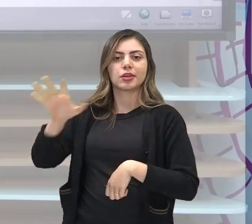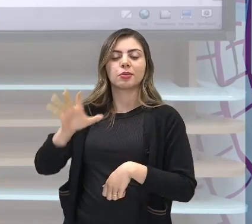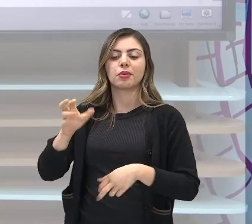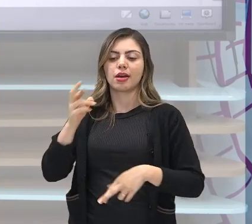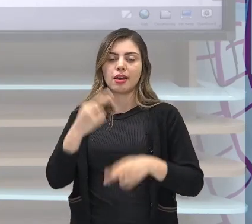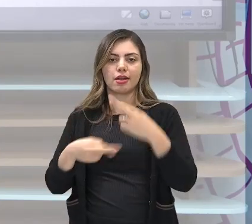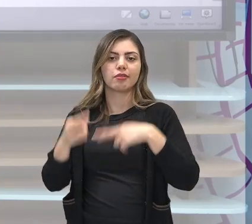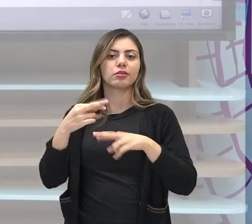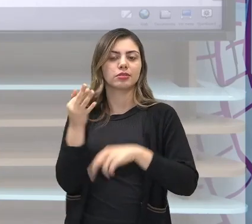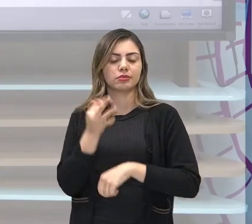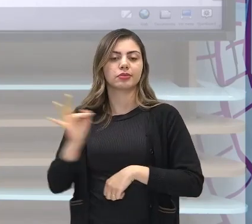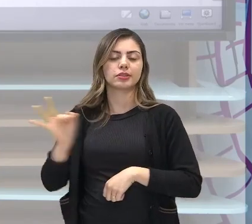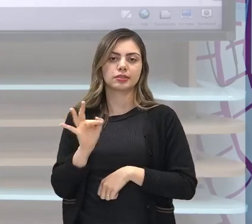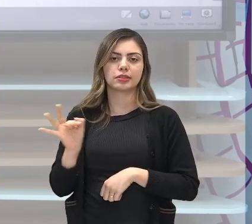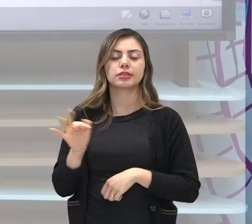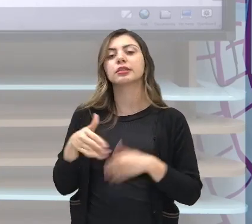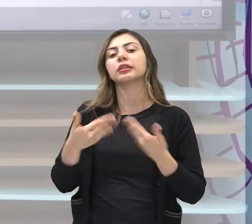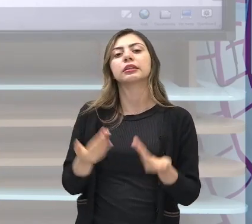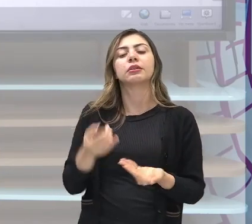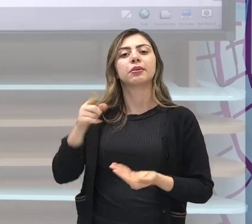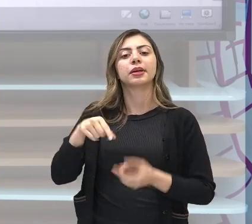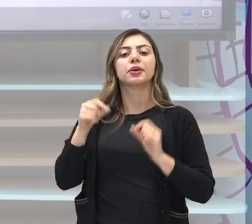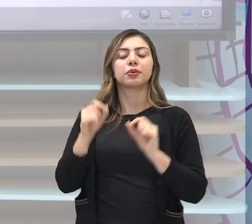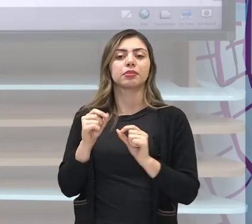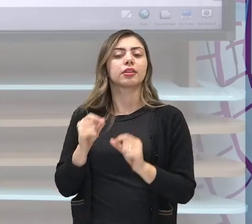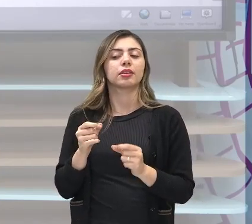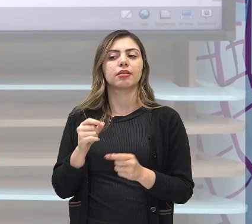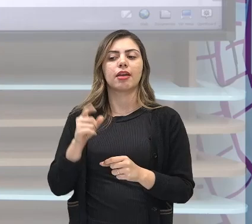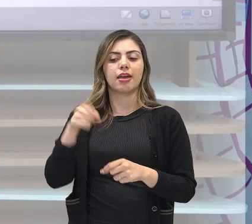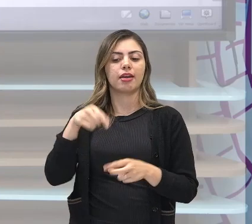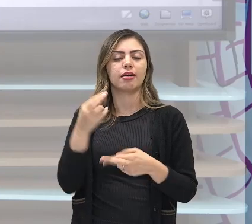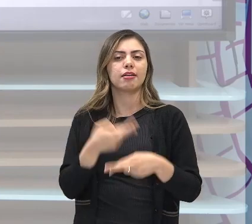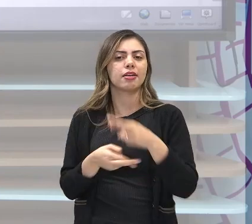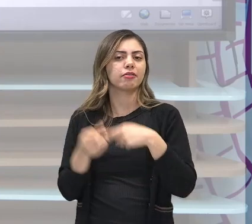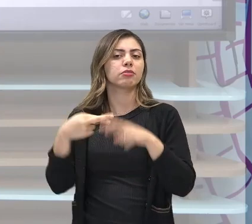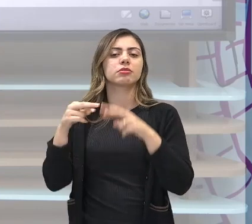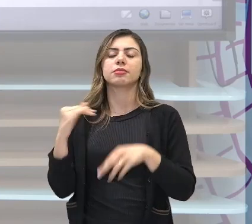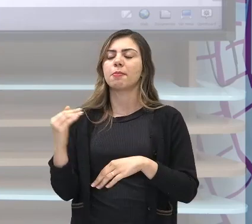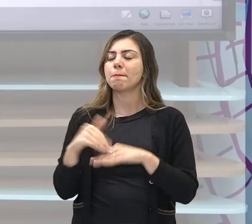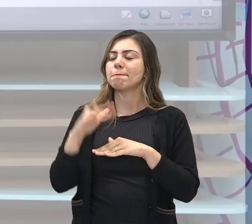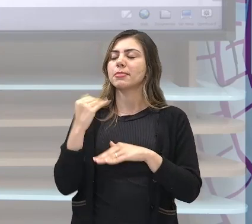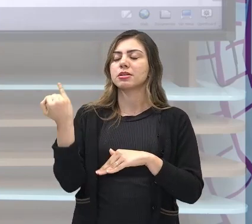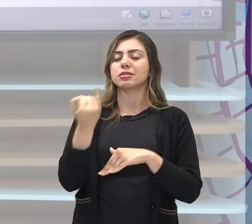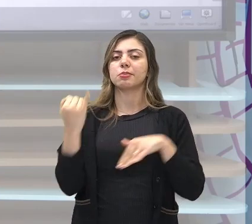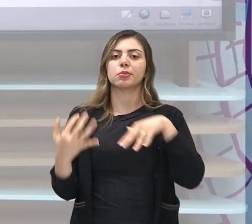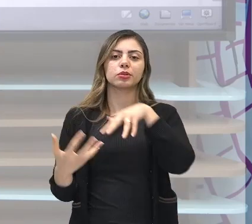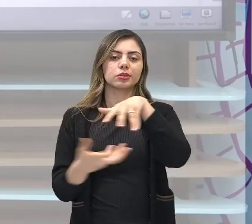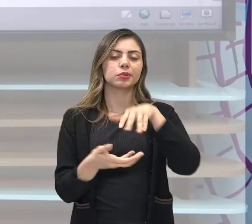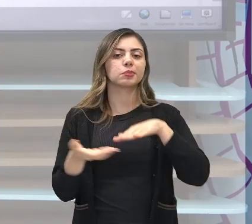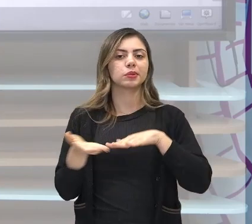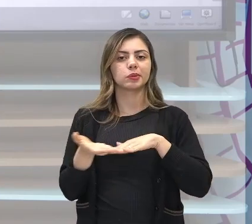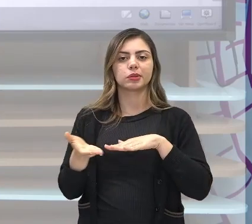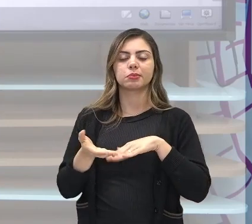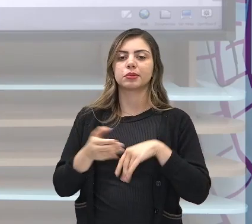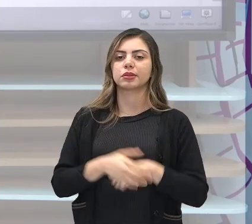Revolução Francesa, que será a revolução, né, mais importante para o nosso mundo contemporâneo.